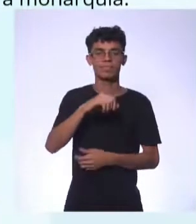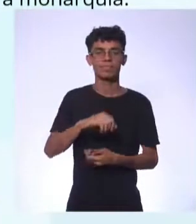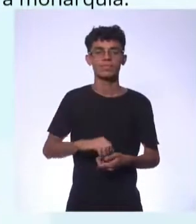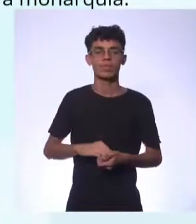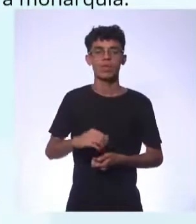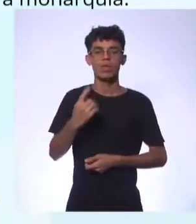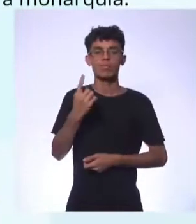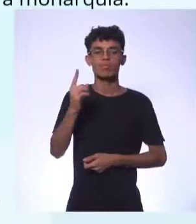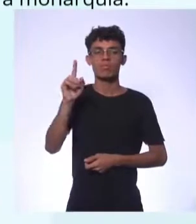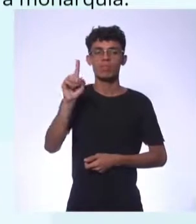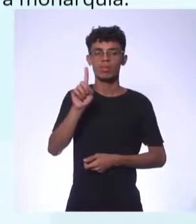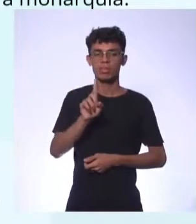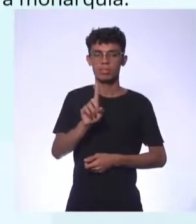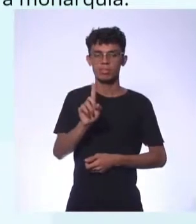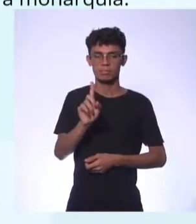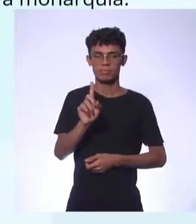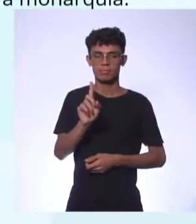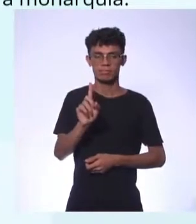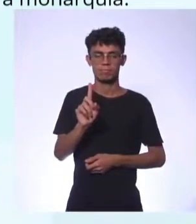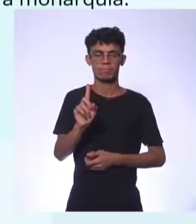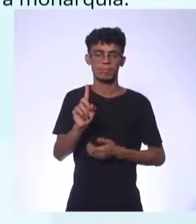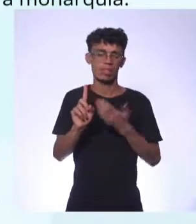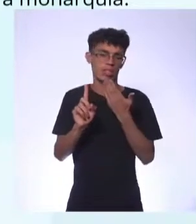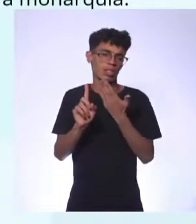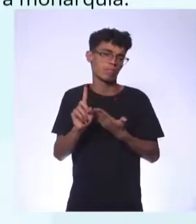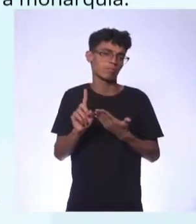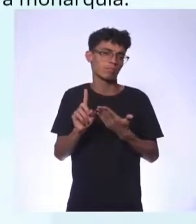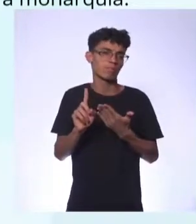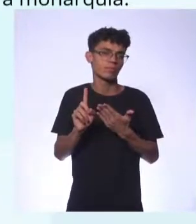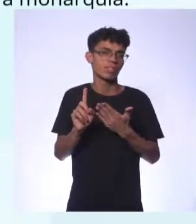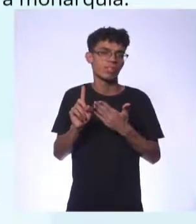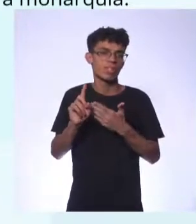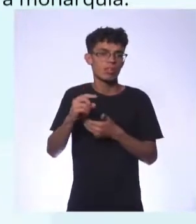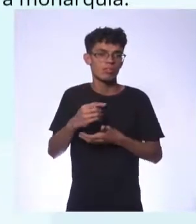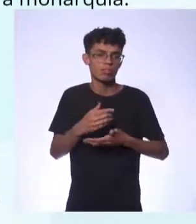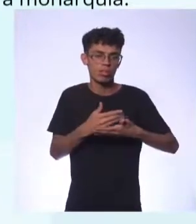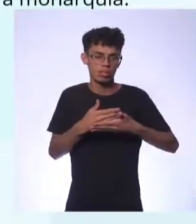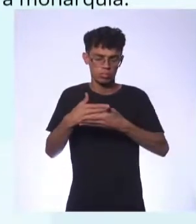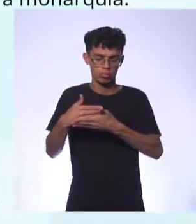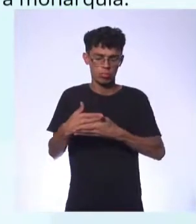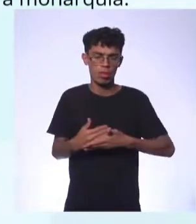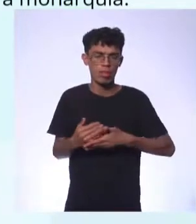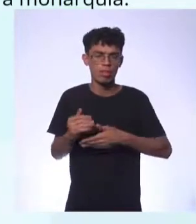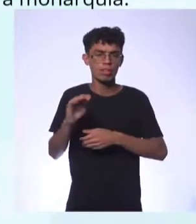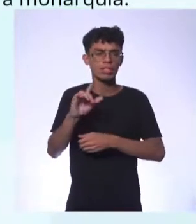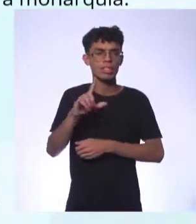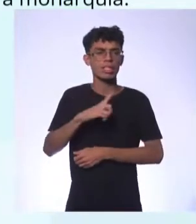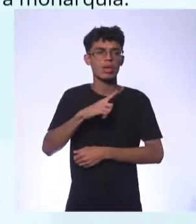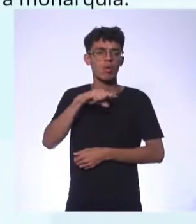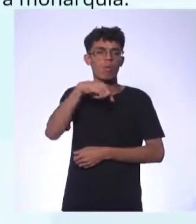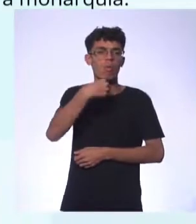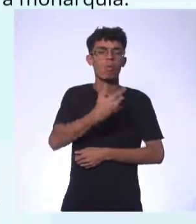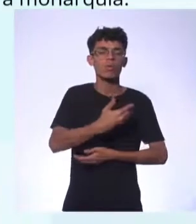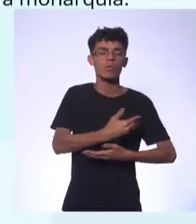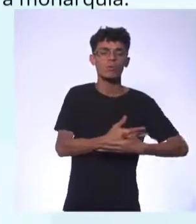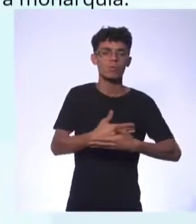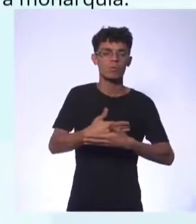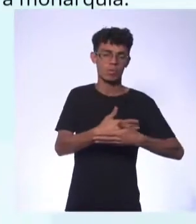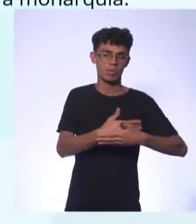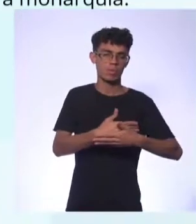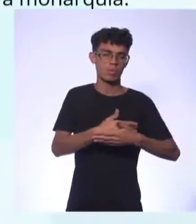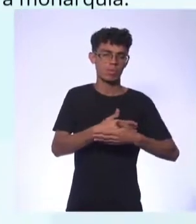uma aqui num gesto bastante terno, né, de acalentar um bebê. Nós temos um outro bebê aqui no chão brincando com